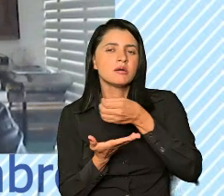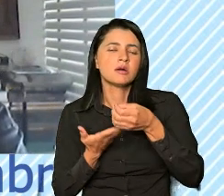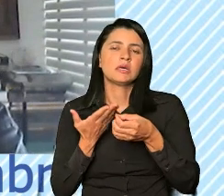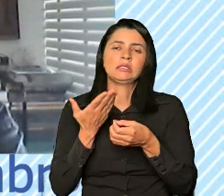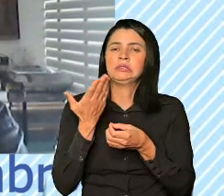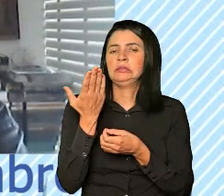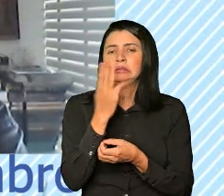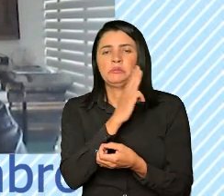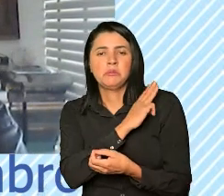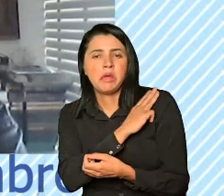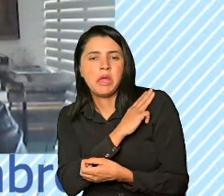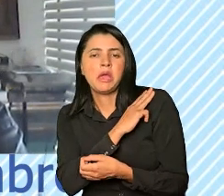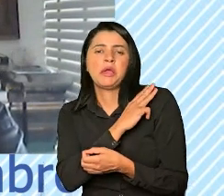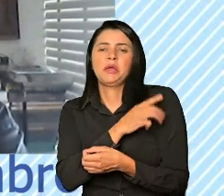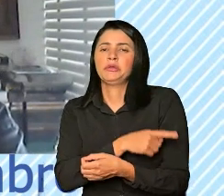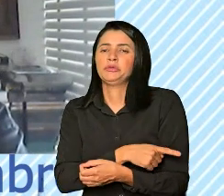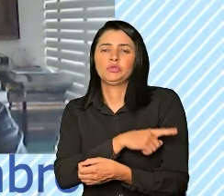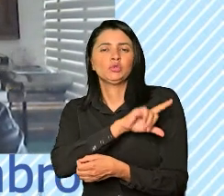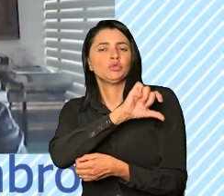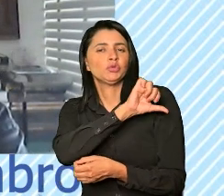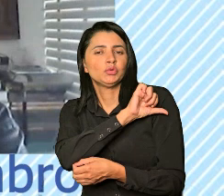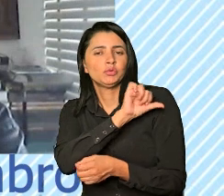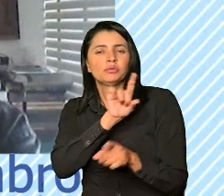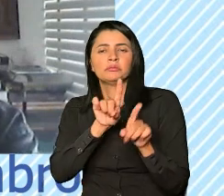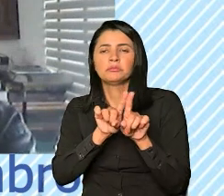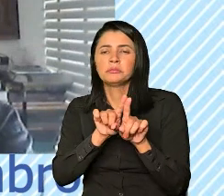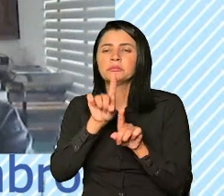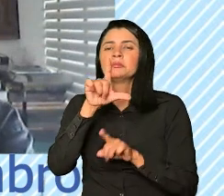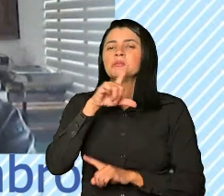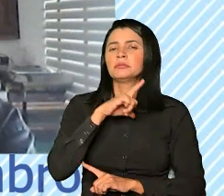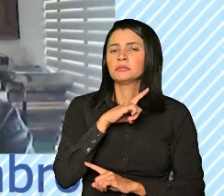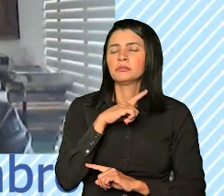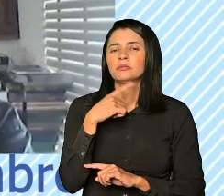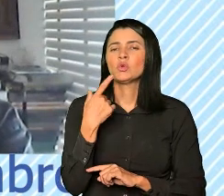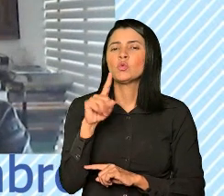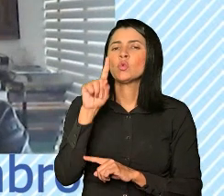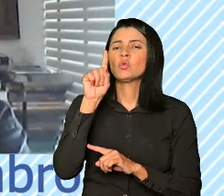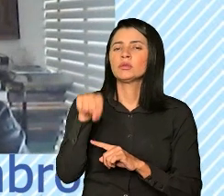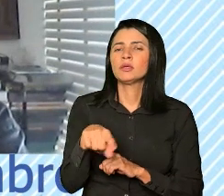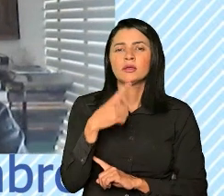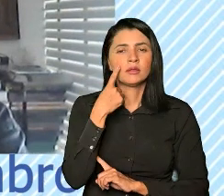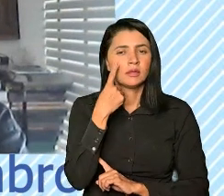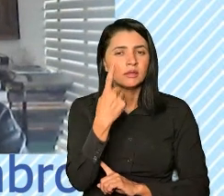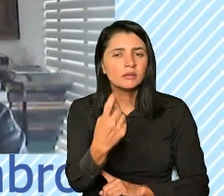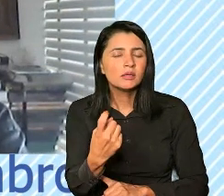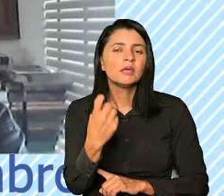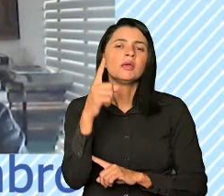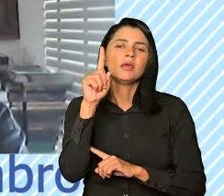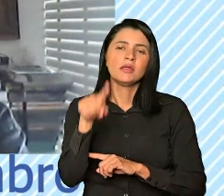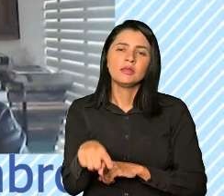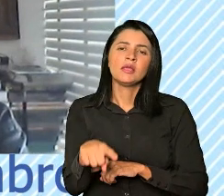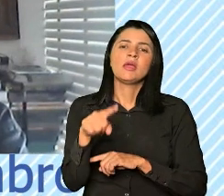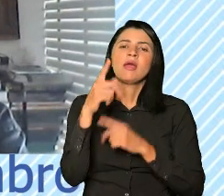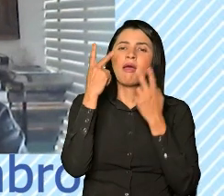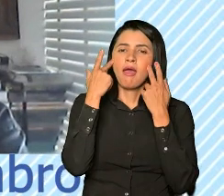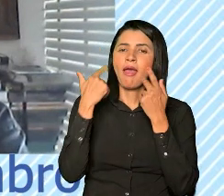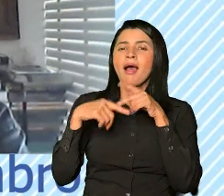ensino médio. Temos um instrumento que é bastante interessante, mais comum no exterior, que são as leis memoriais,